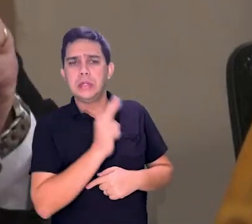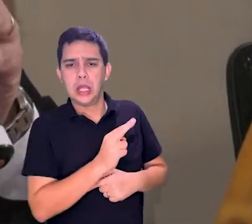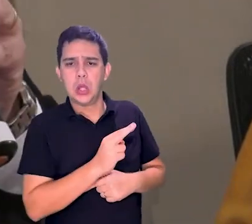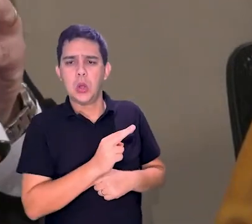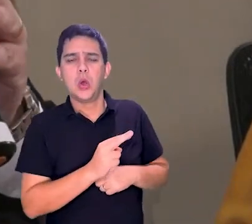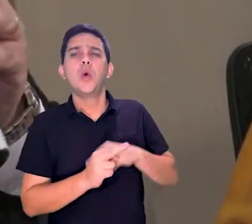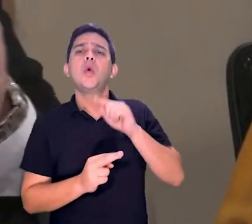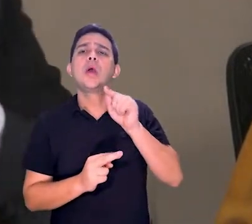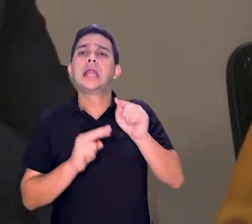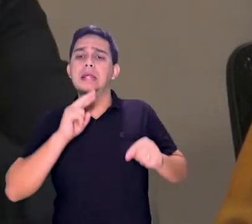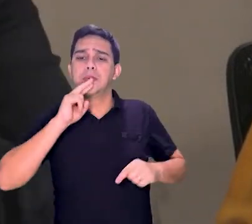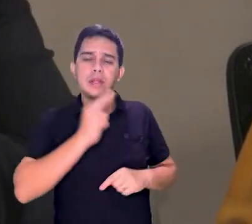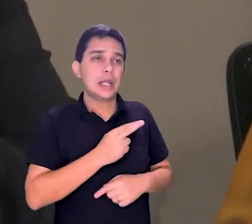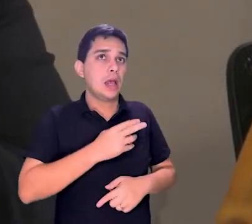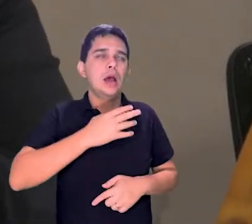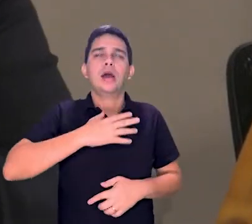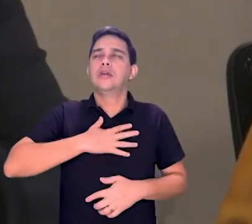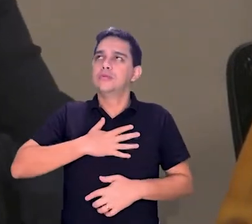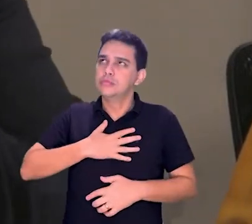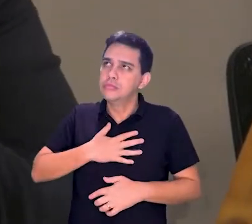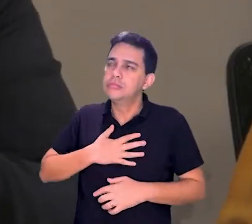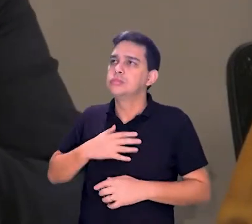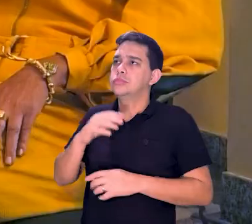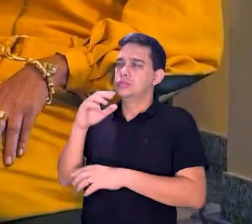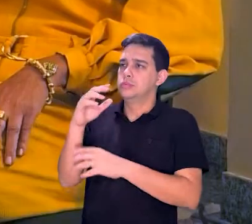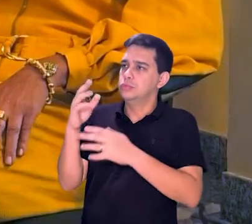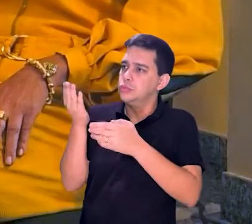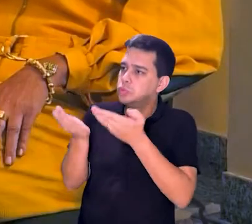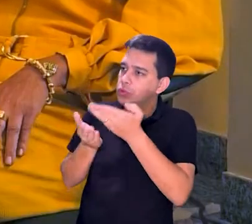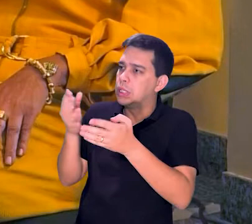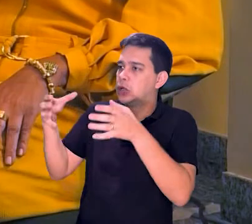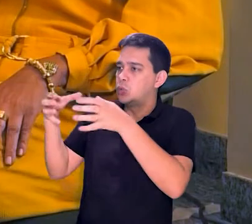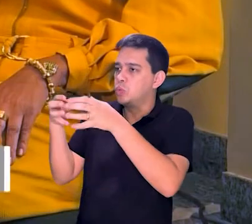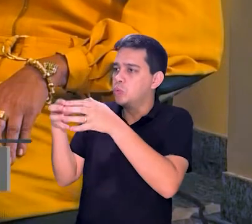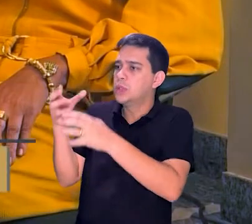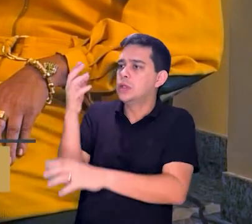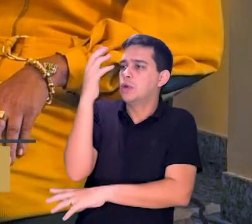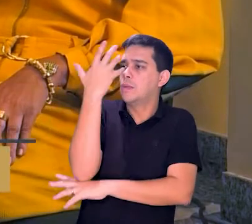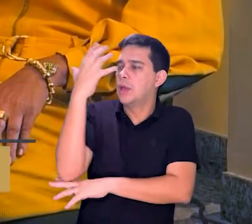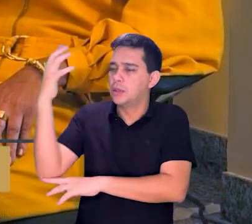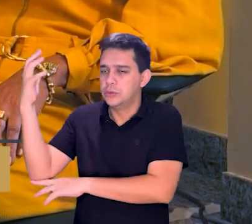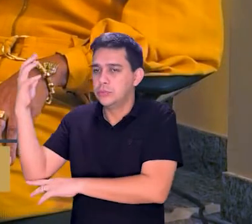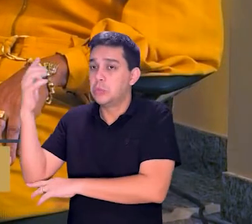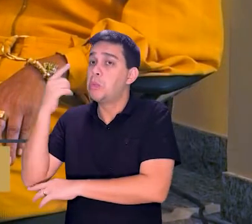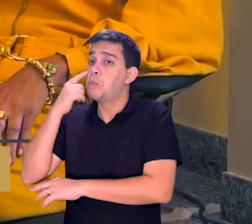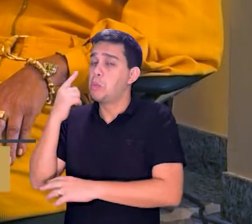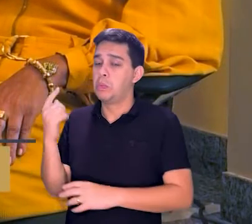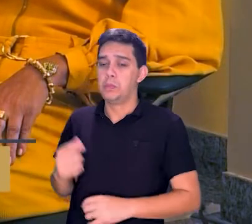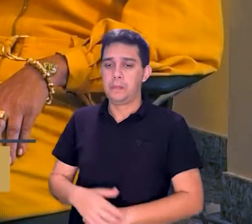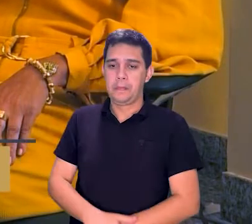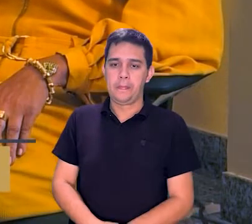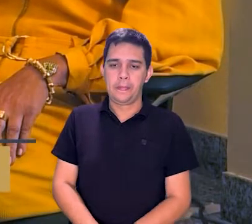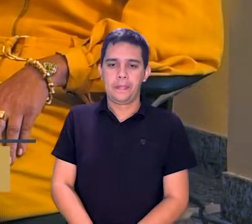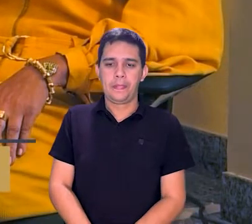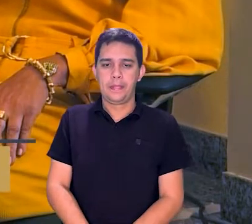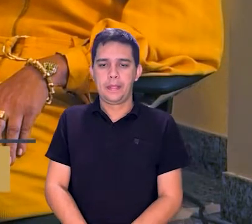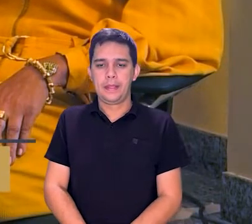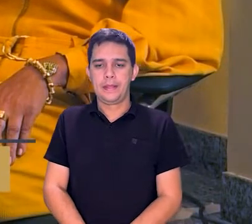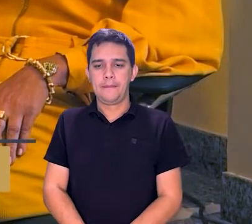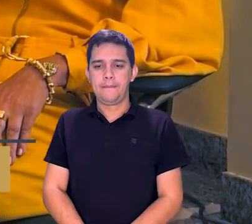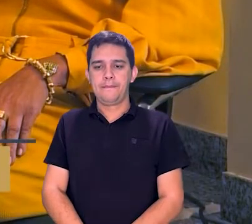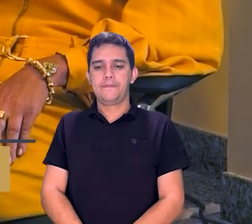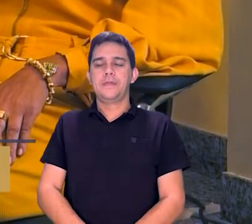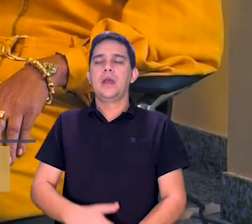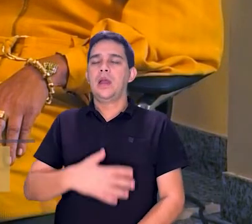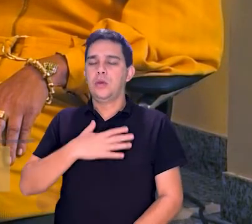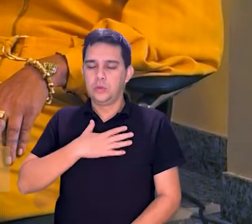seu apreço pela área da tutela coletiva. Eu acho que o grande diferencial de uma atuação específica